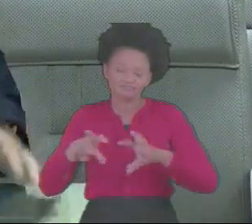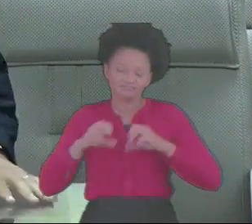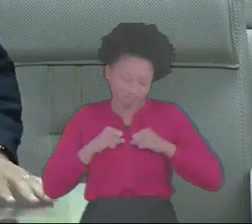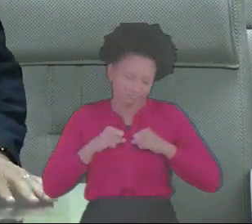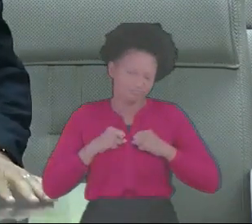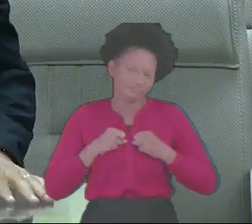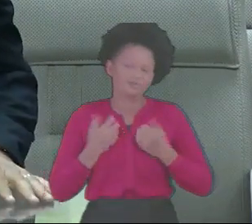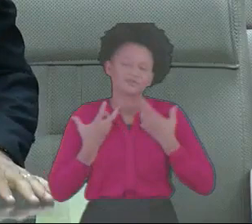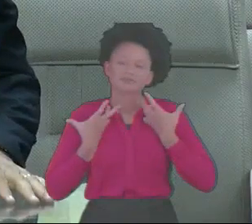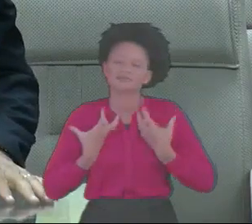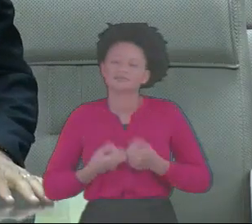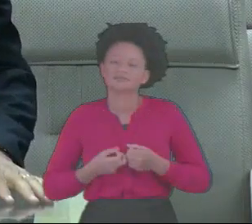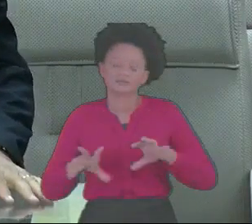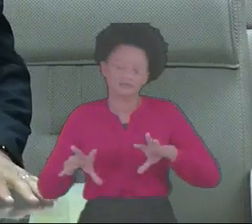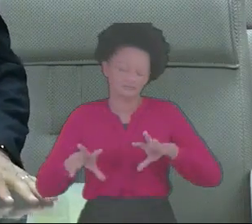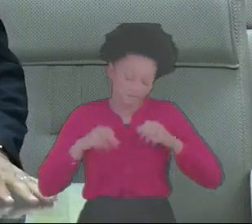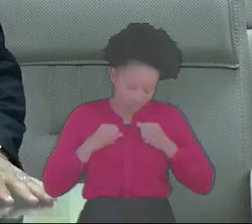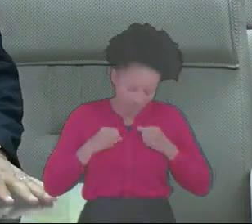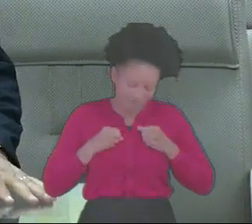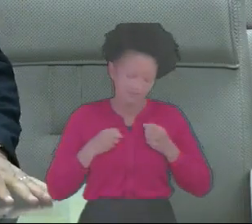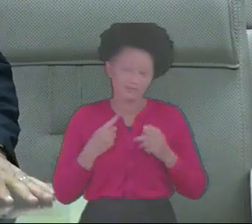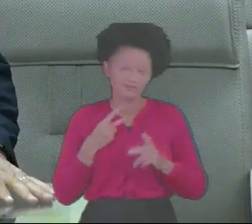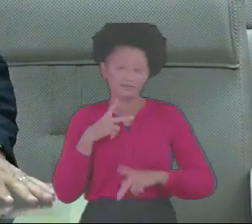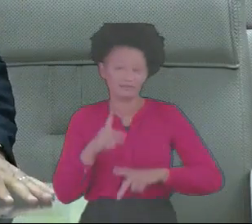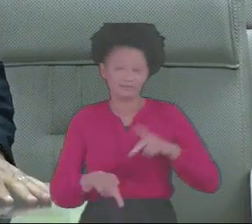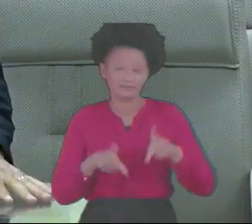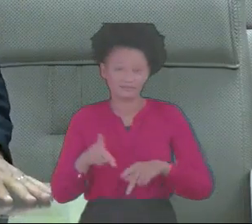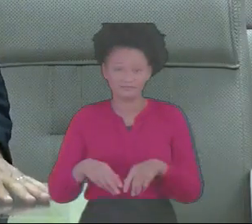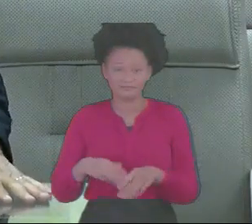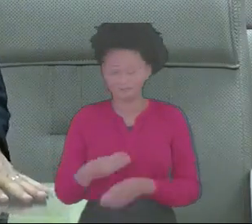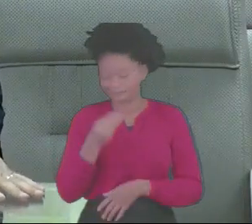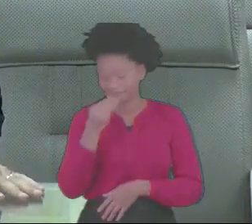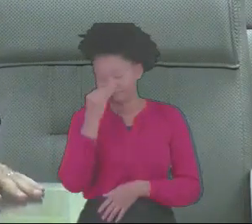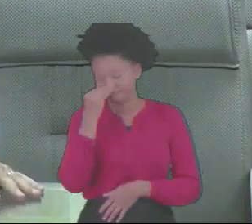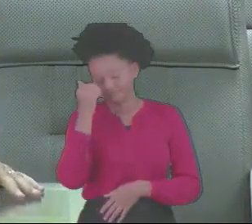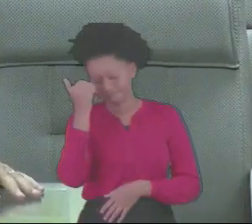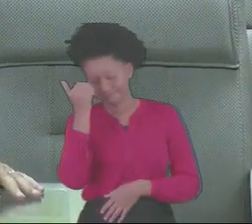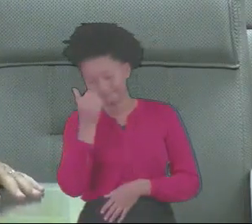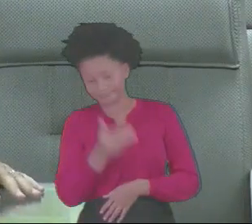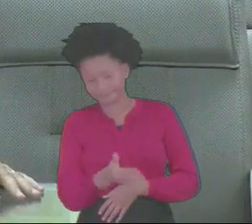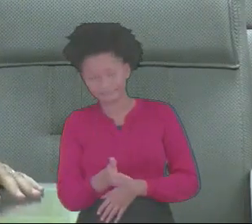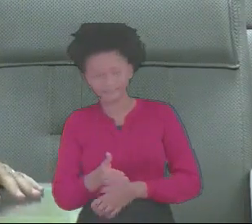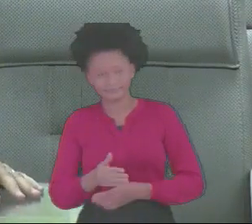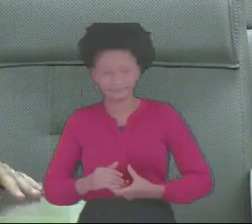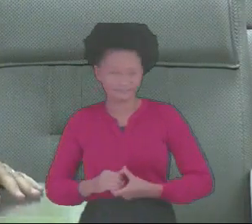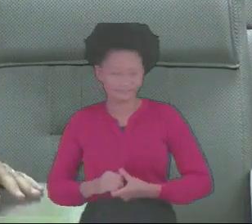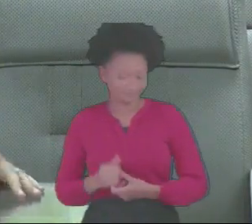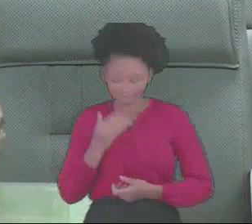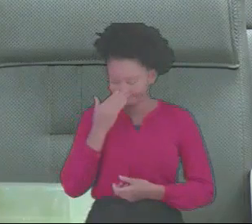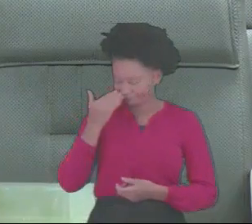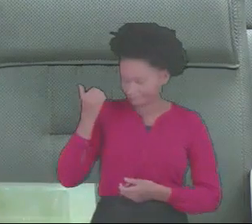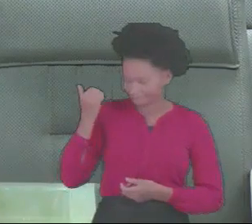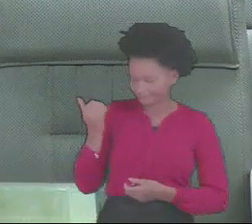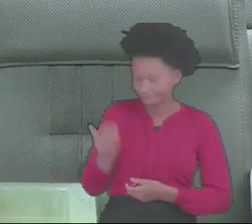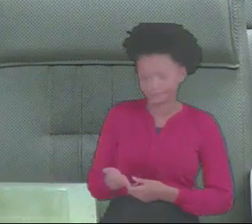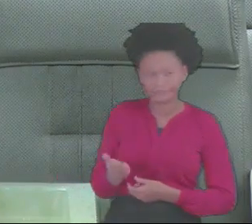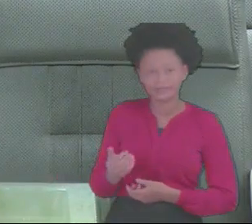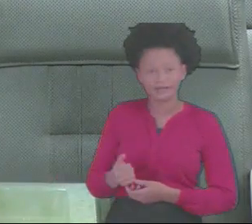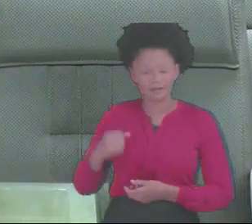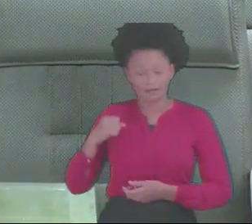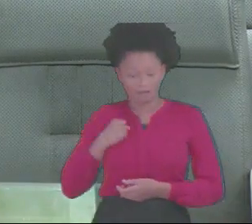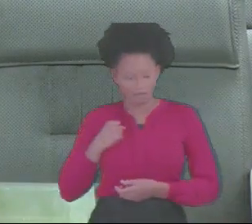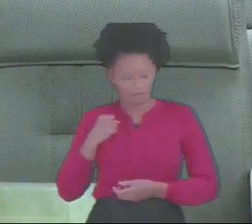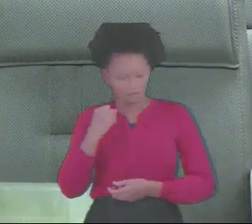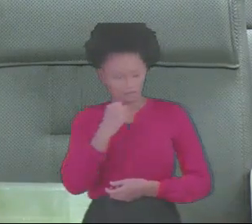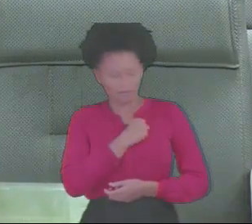chegou Oi e o povo rejeita a Samuel o Samuel vai levar